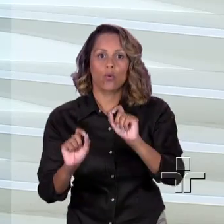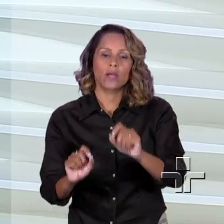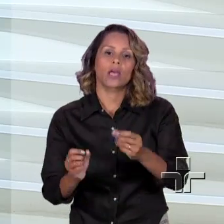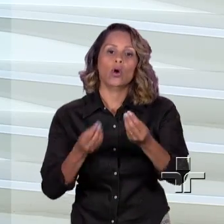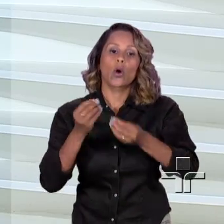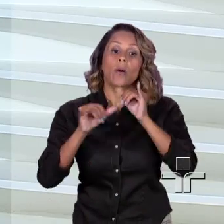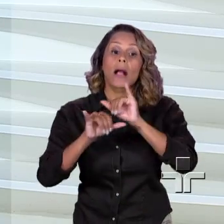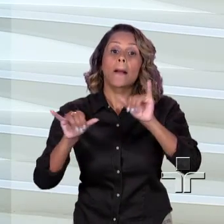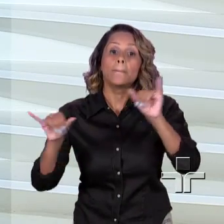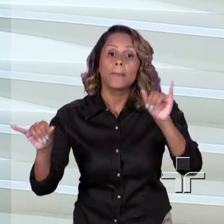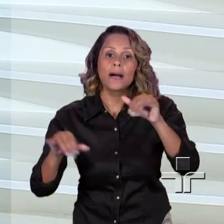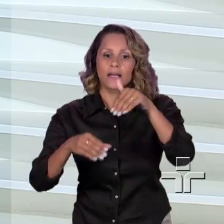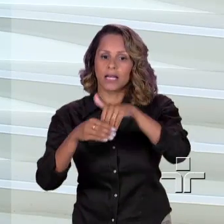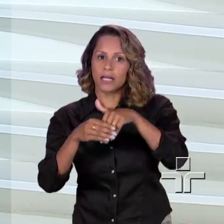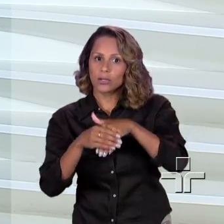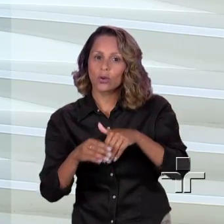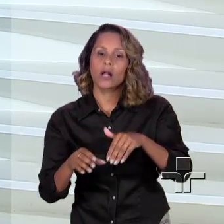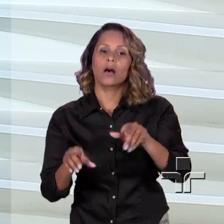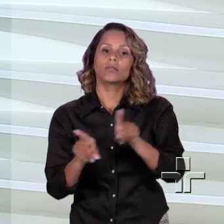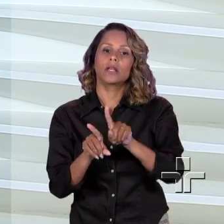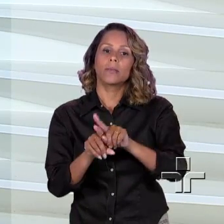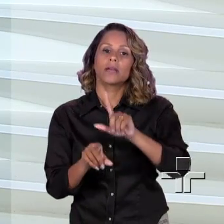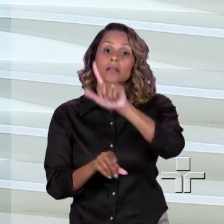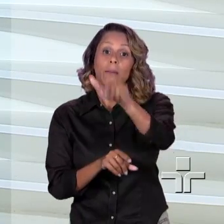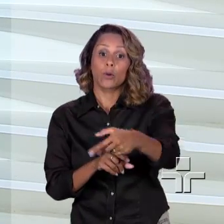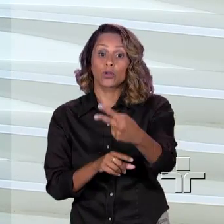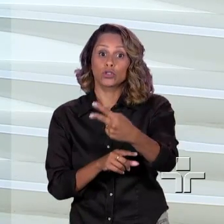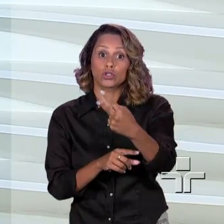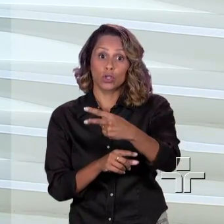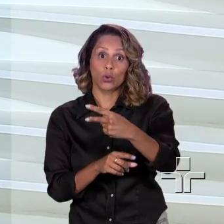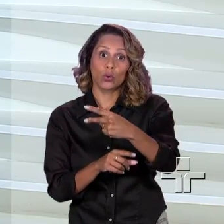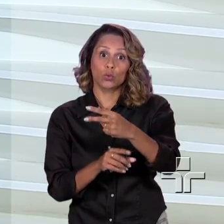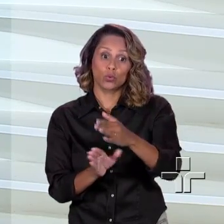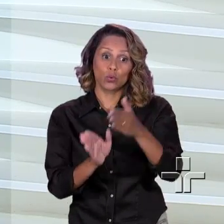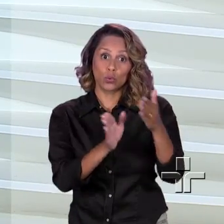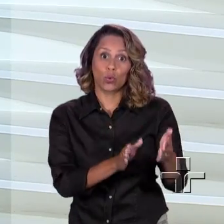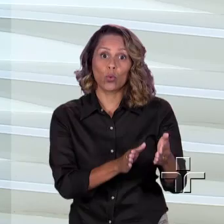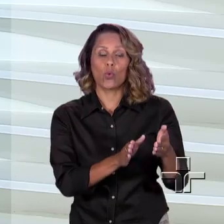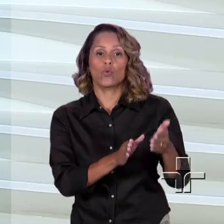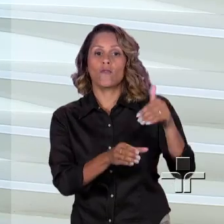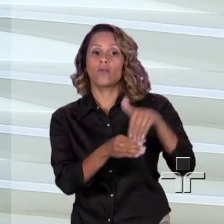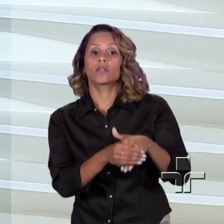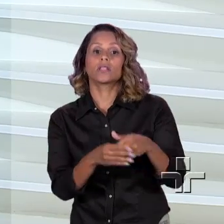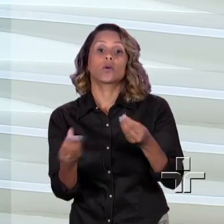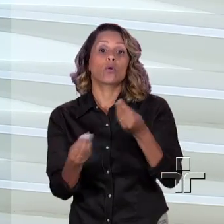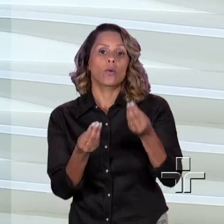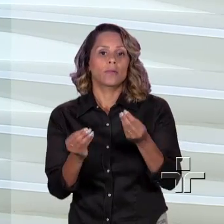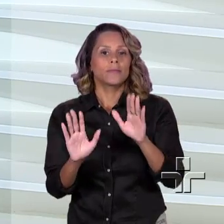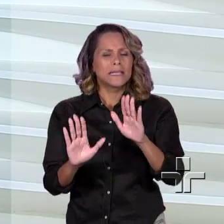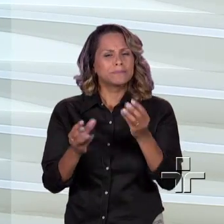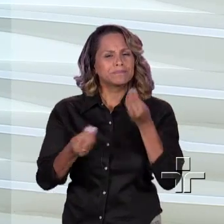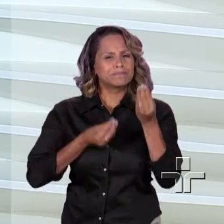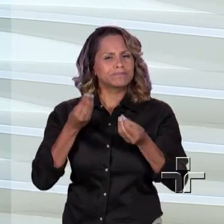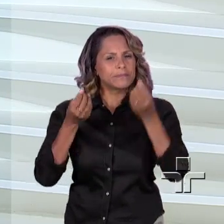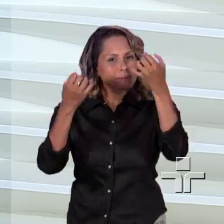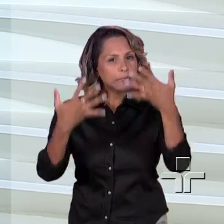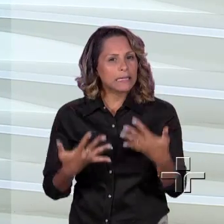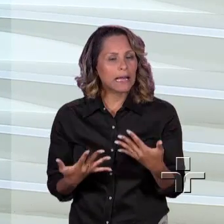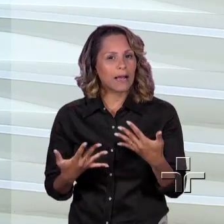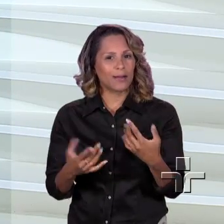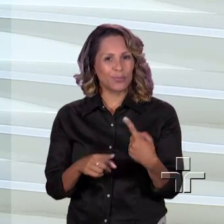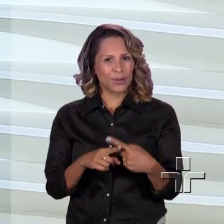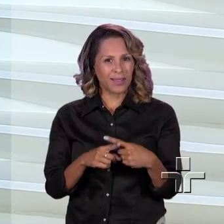dos resultados finais no segundo turno. Agora, como explicar por que gays votam contra os